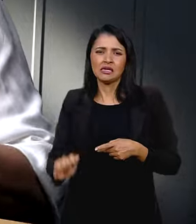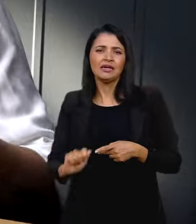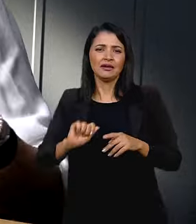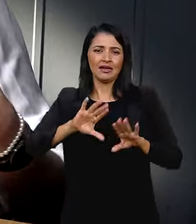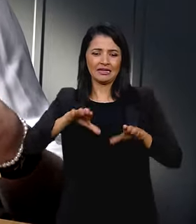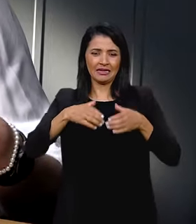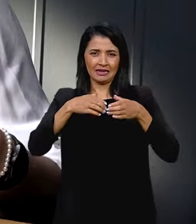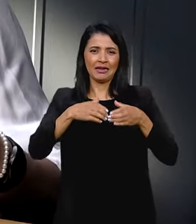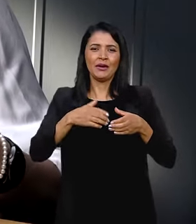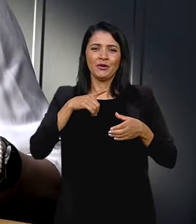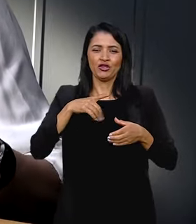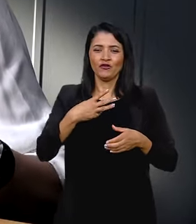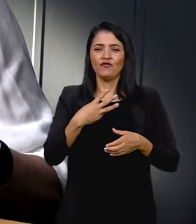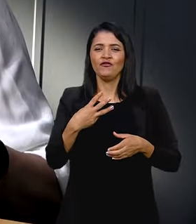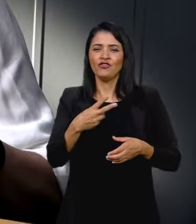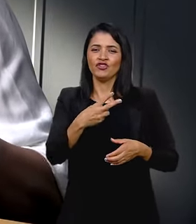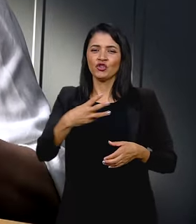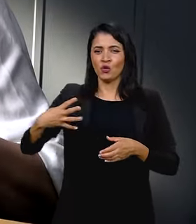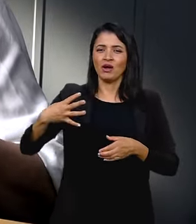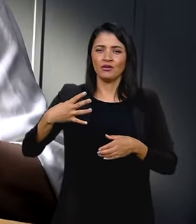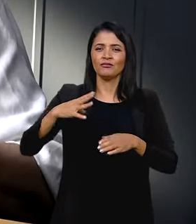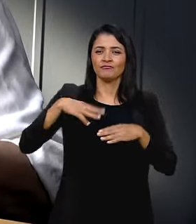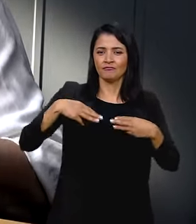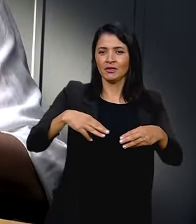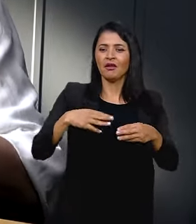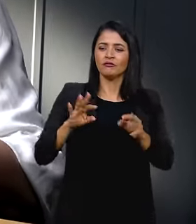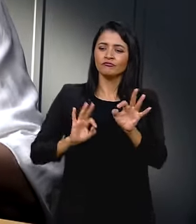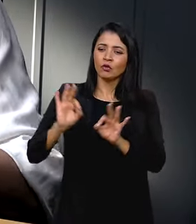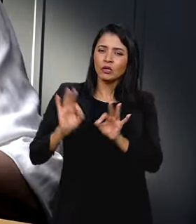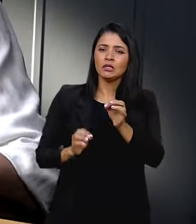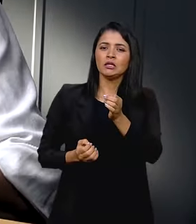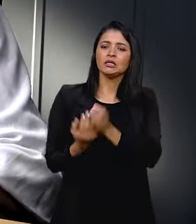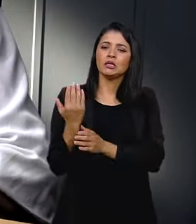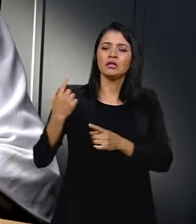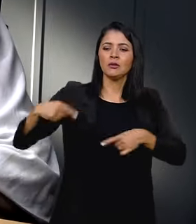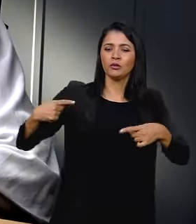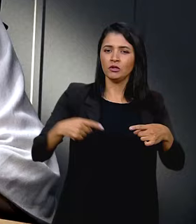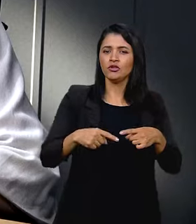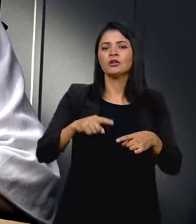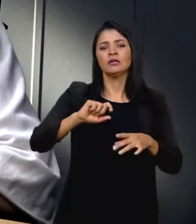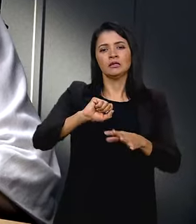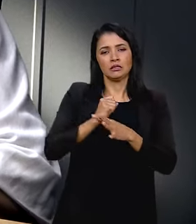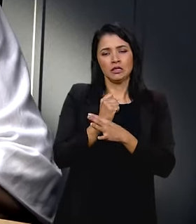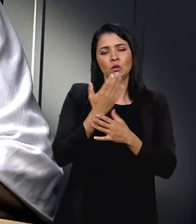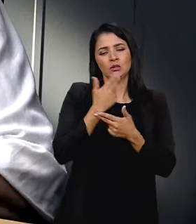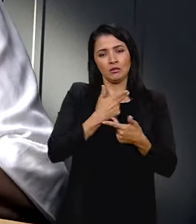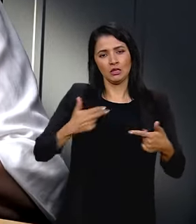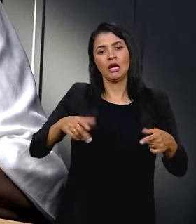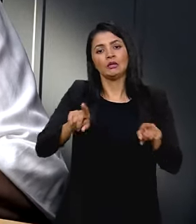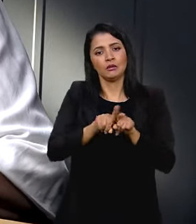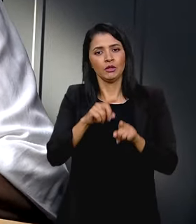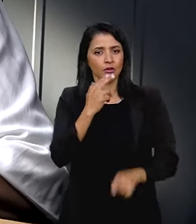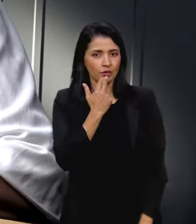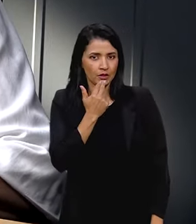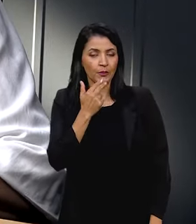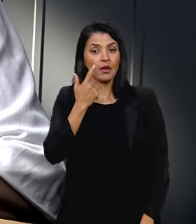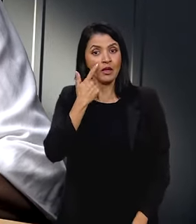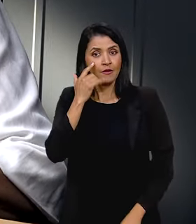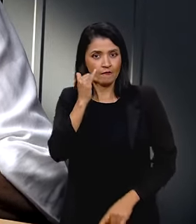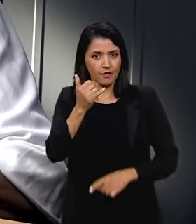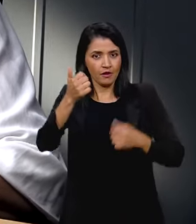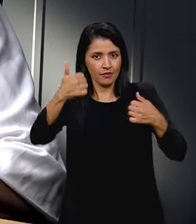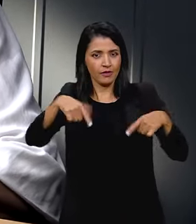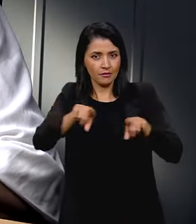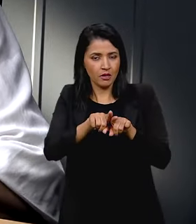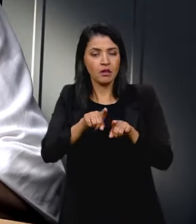Câmara de 24 Ministérios e o conselho de segurança alimentar formulam a política de segurança alimentar e nutricional e é importante dizer também que a